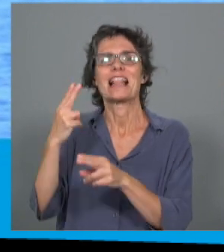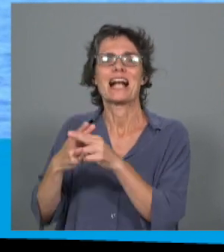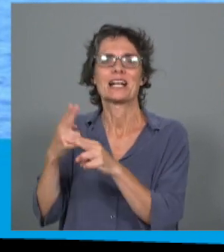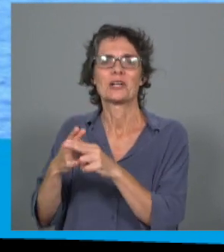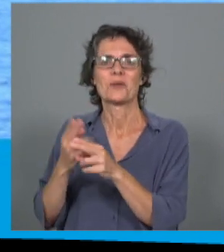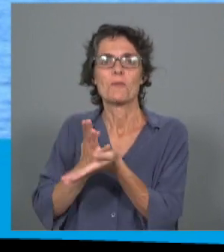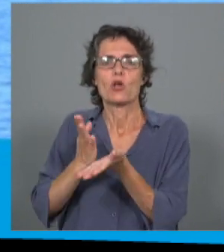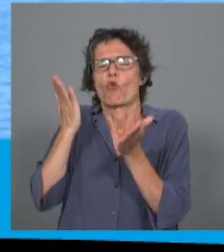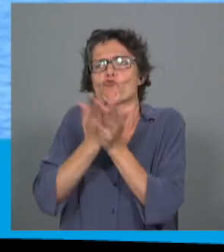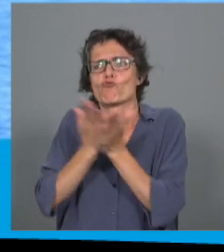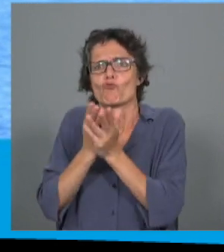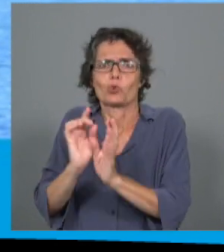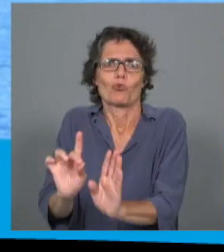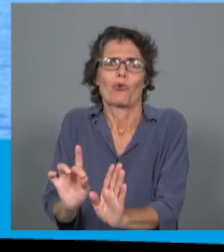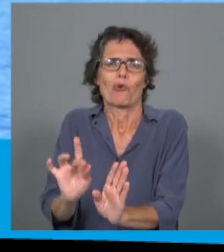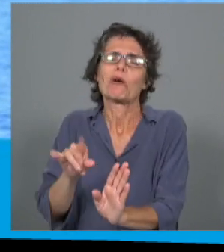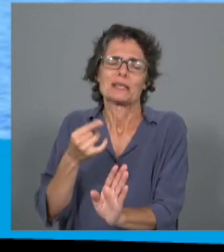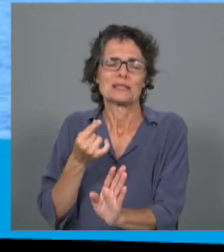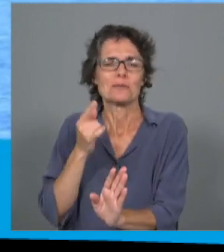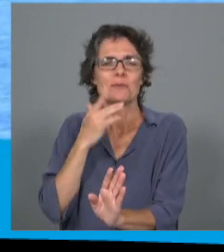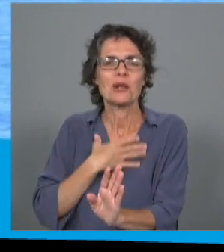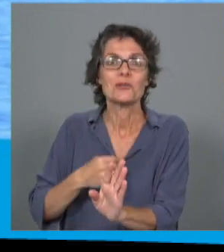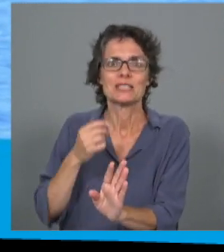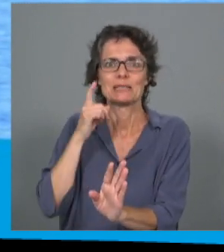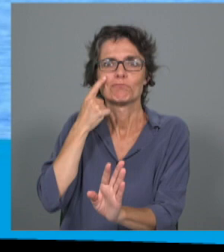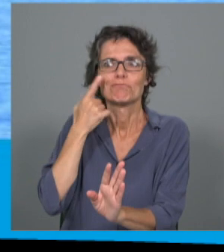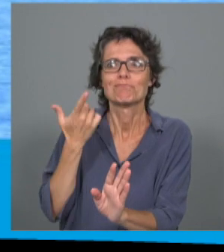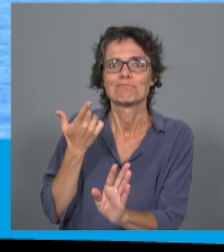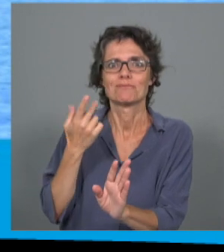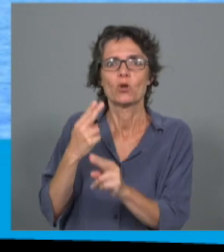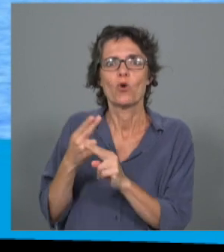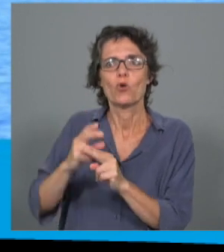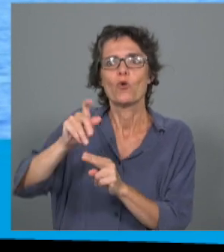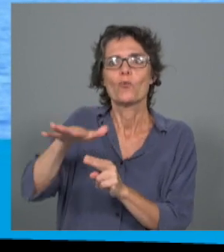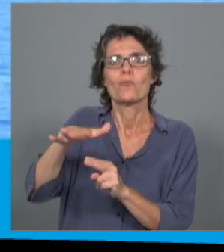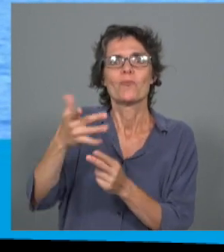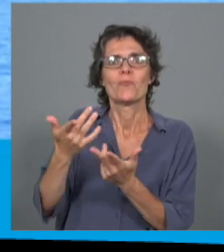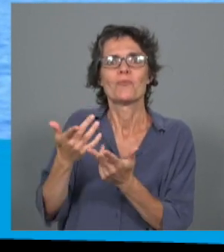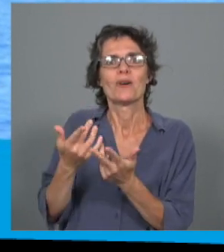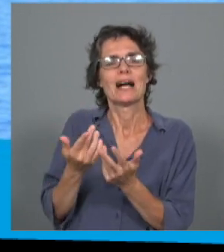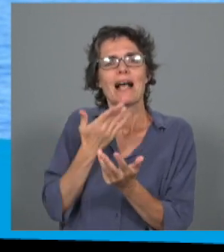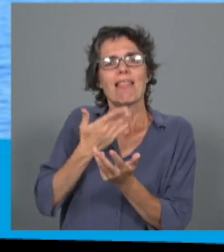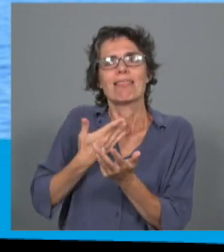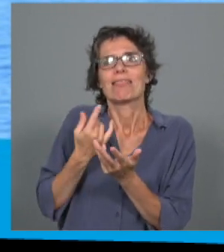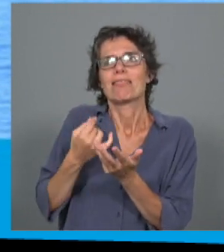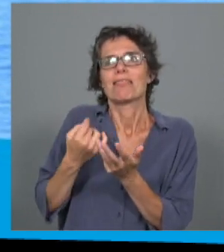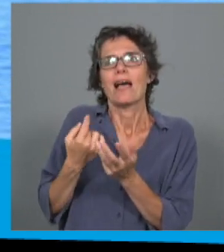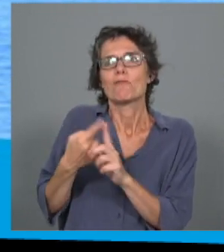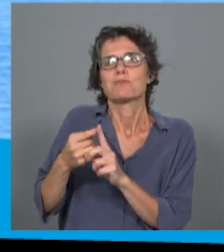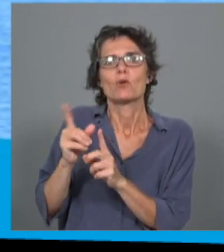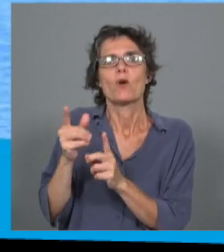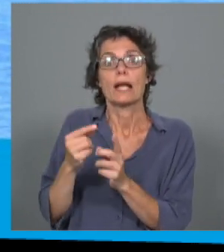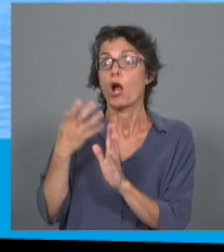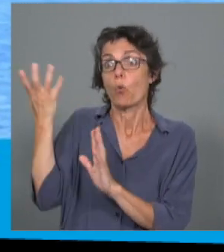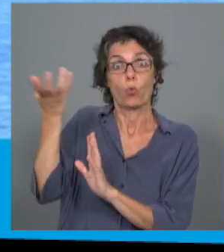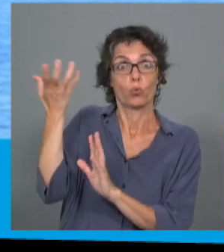ao estudo, porque também há que explorar aquilo que Roma tem de bom para oferecer, seja a nível